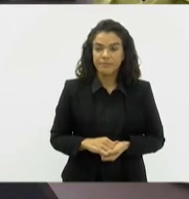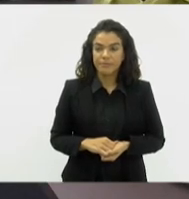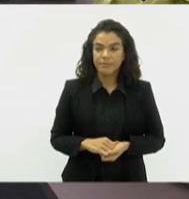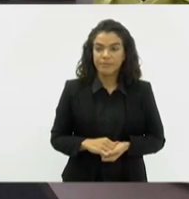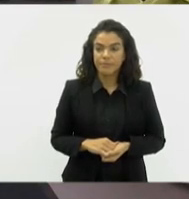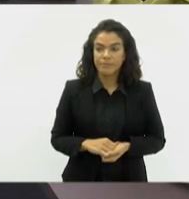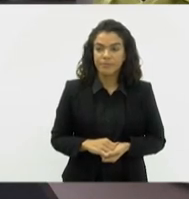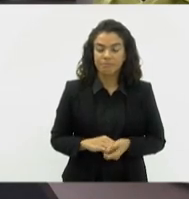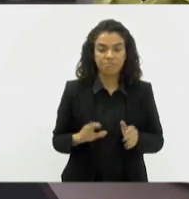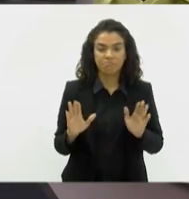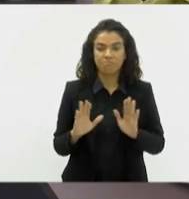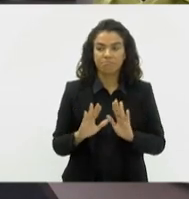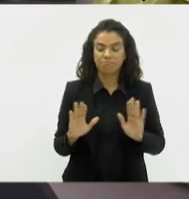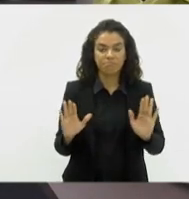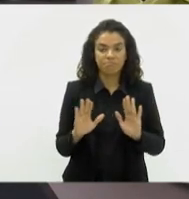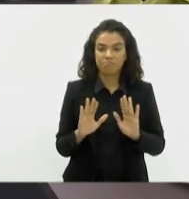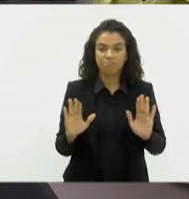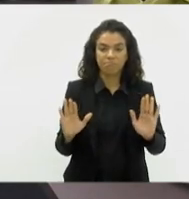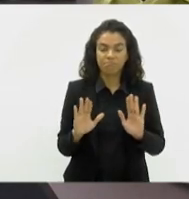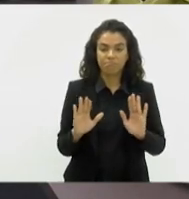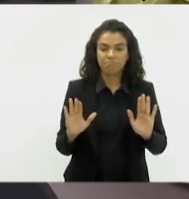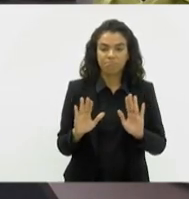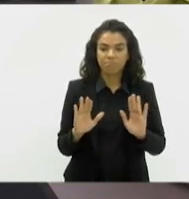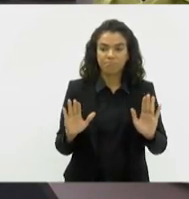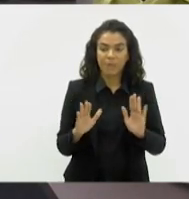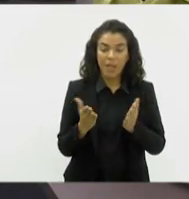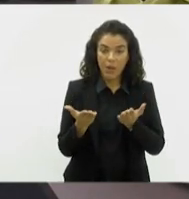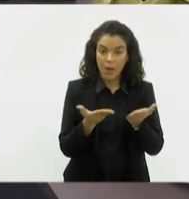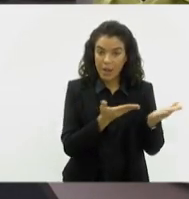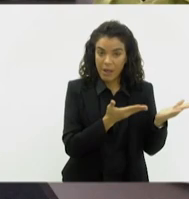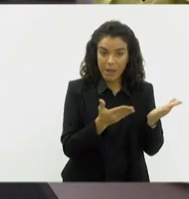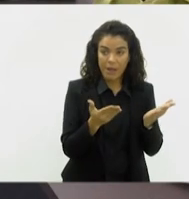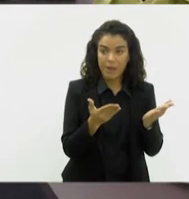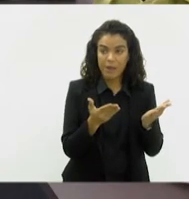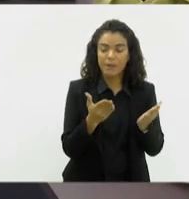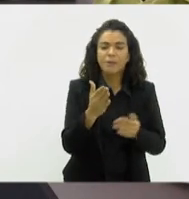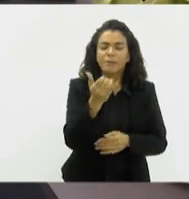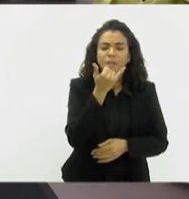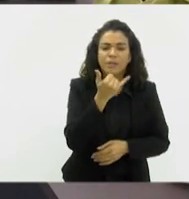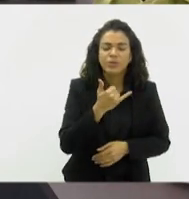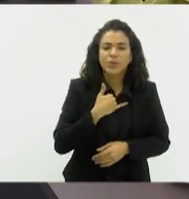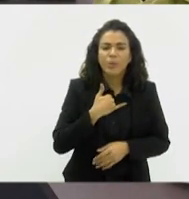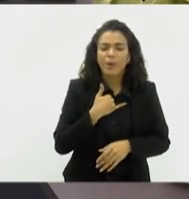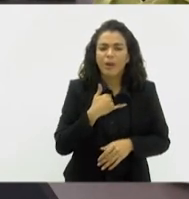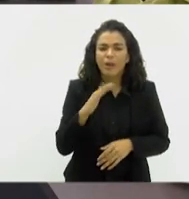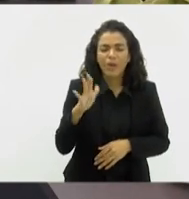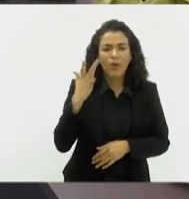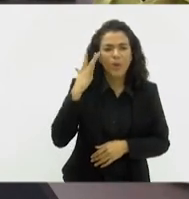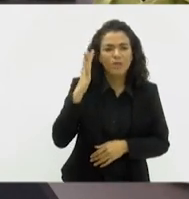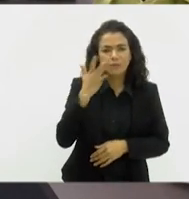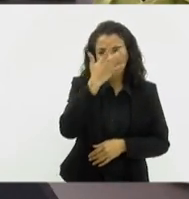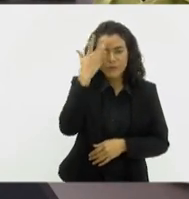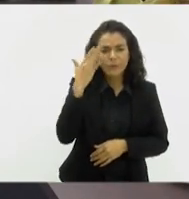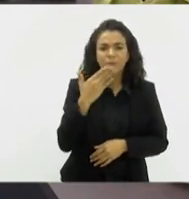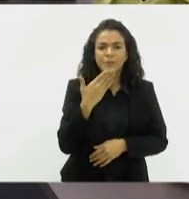palavra? Bem, eu vou me dirigir primeiro à senhora Ana Cláudia. Desculpa, presidente, acho que alguém solicitou a